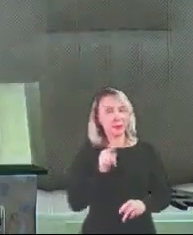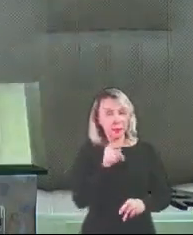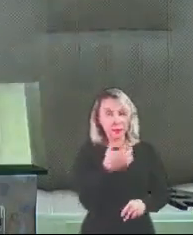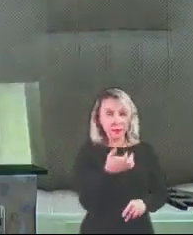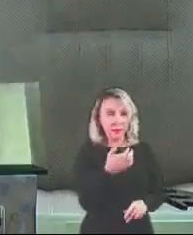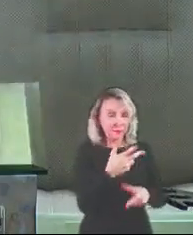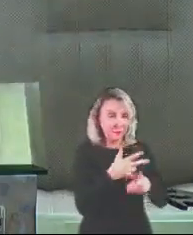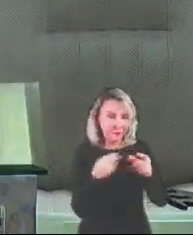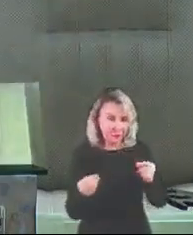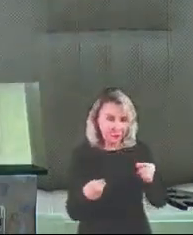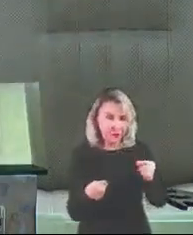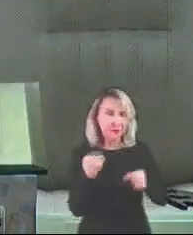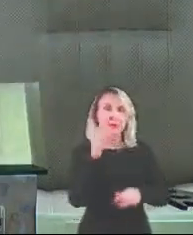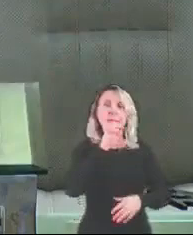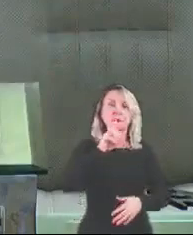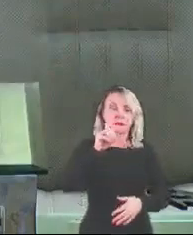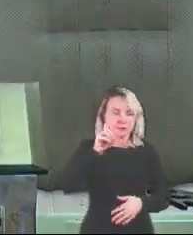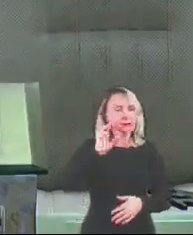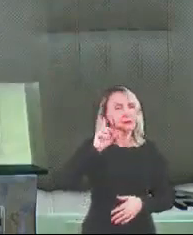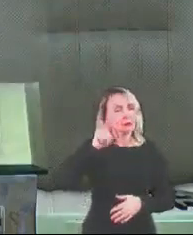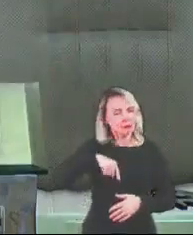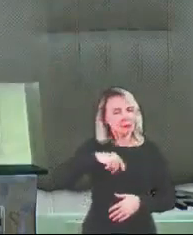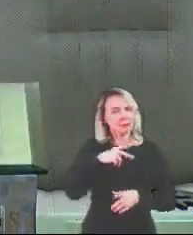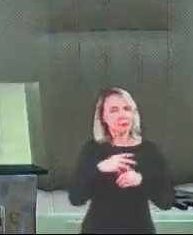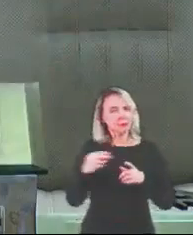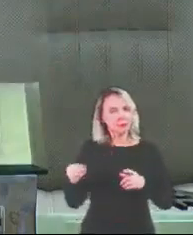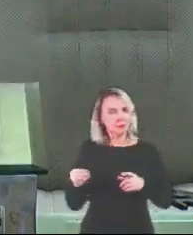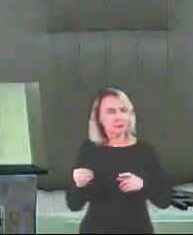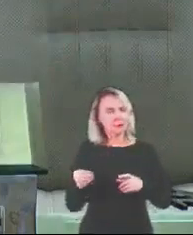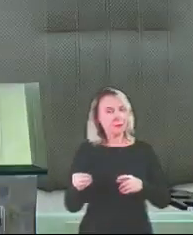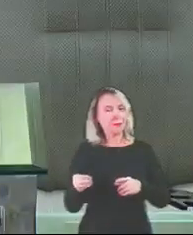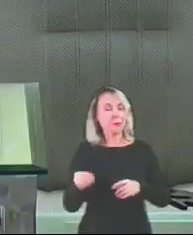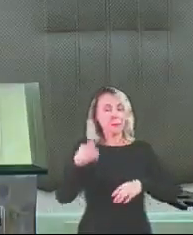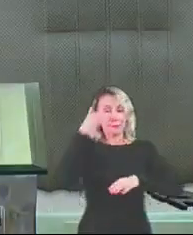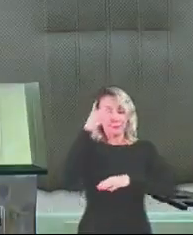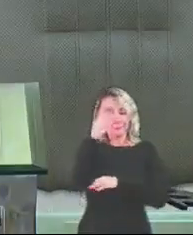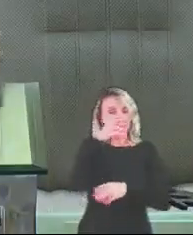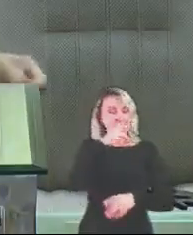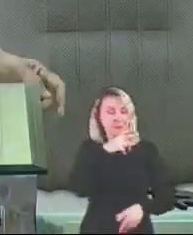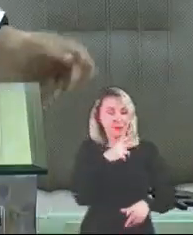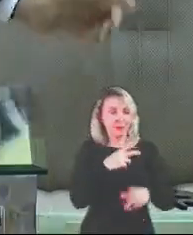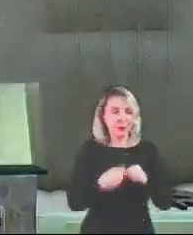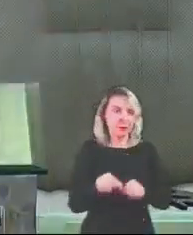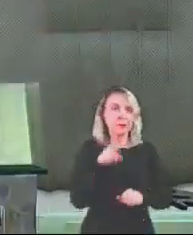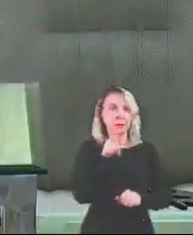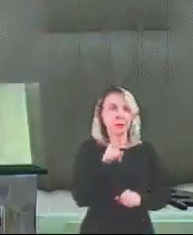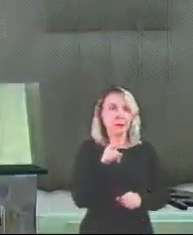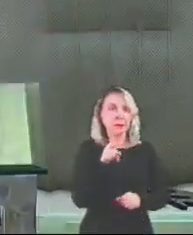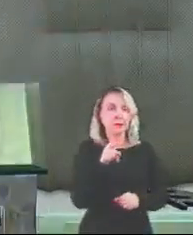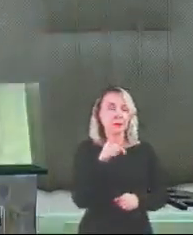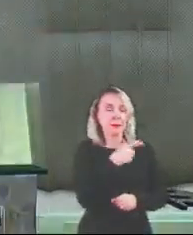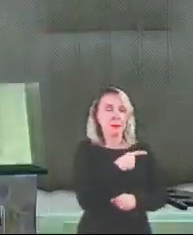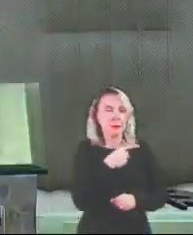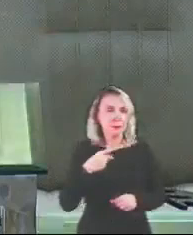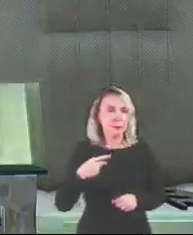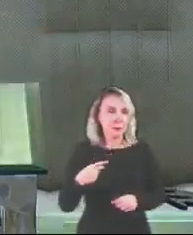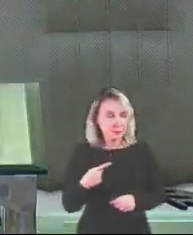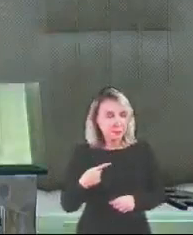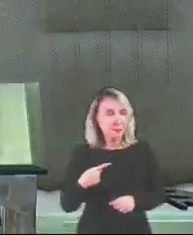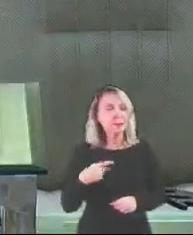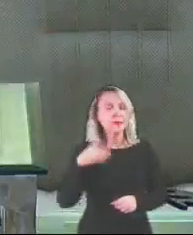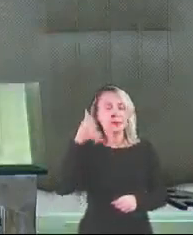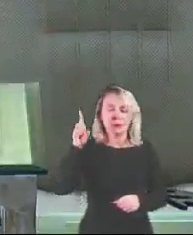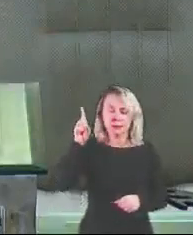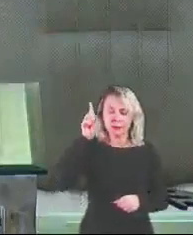é Jeová Jirê, o Deus da bandeira de vitória. Se você quer pastor, ele é o Deus Raá, o Deus